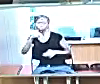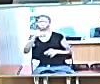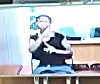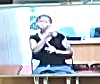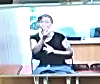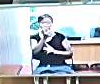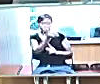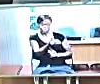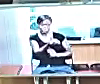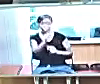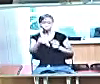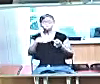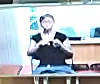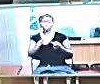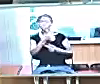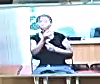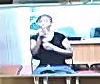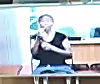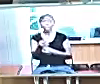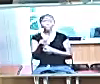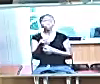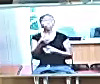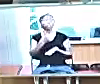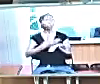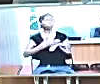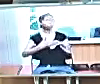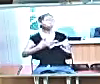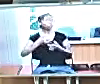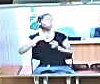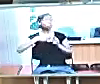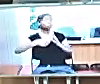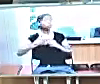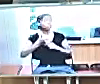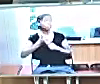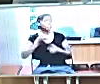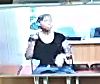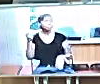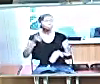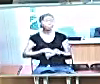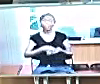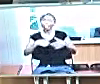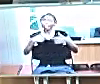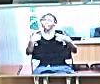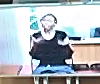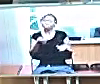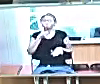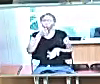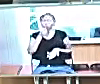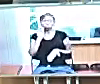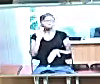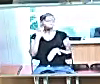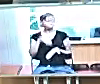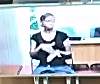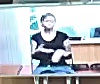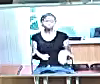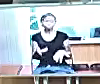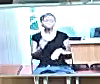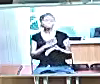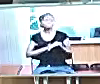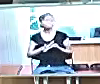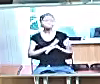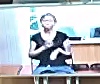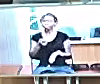2017 é 12 meses para ser aplicado então até hoje não teve ainda essa solução já foi criada uma comissão parlamentar